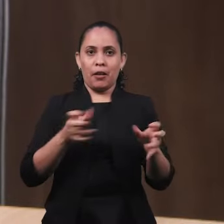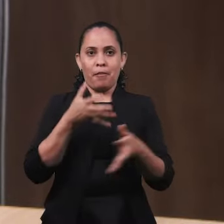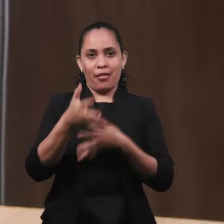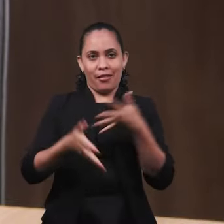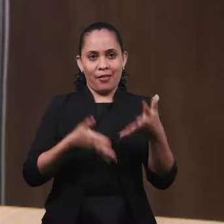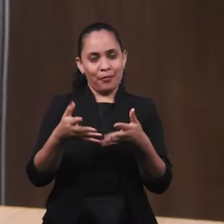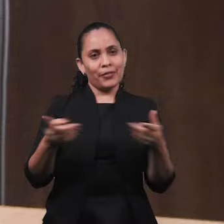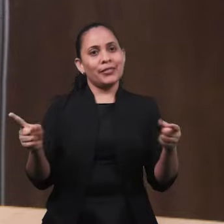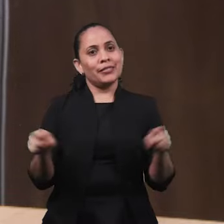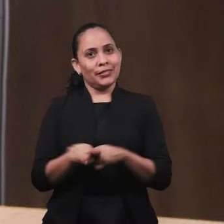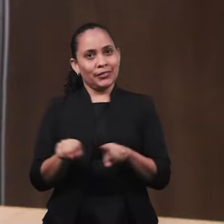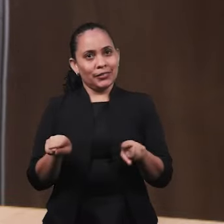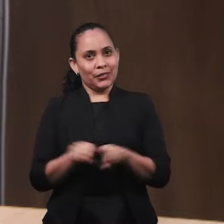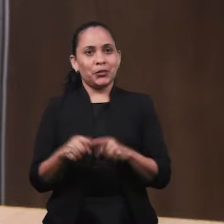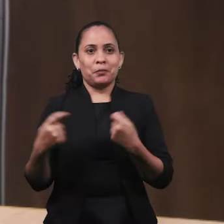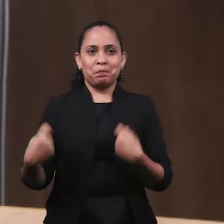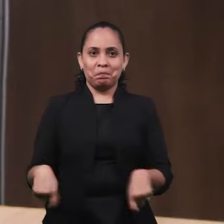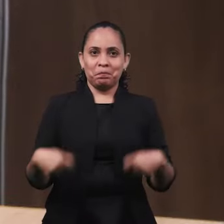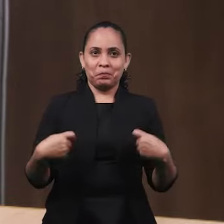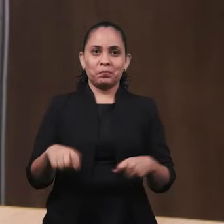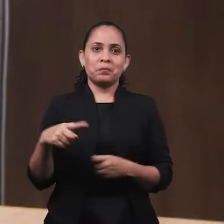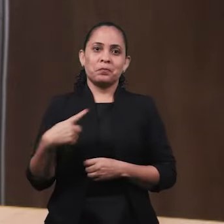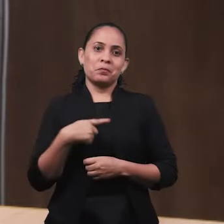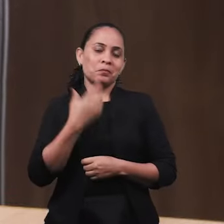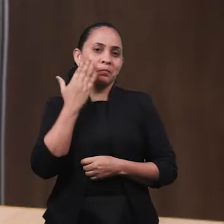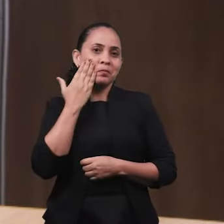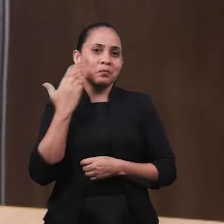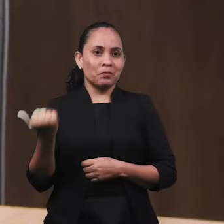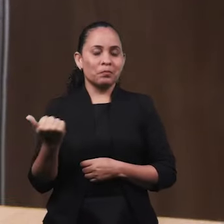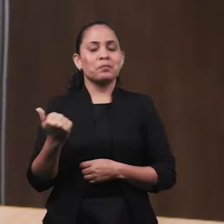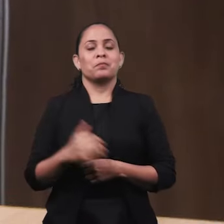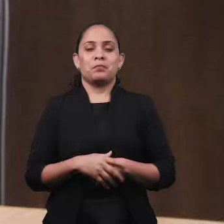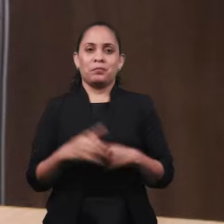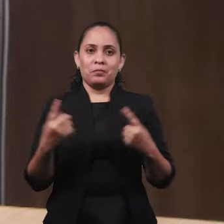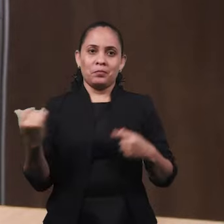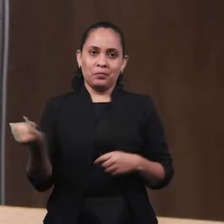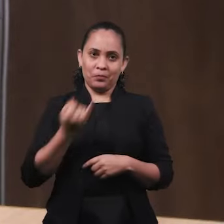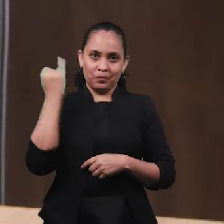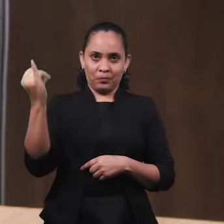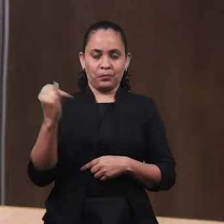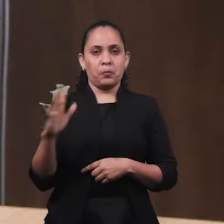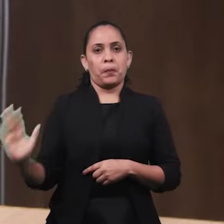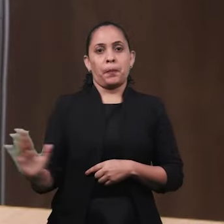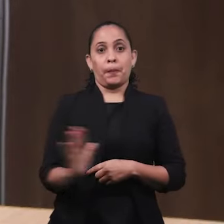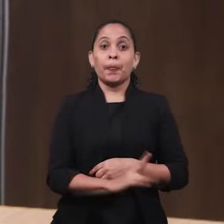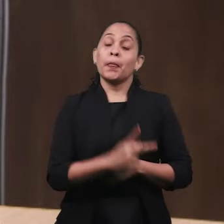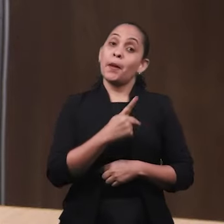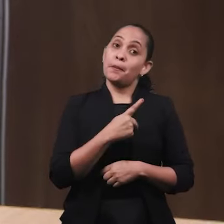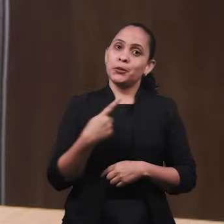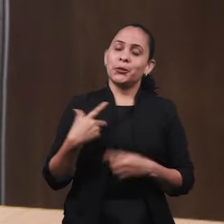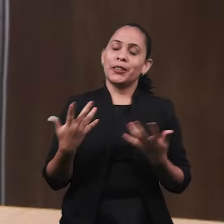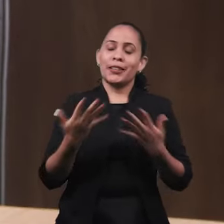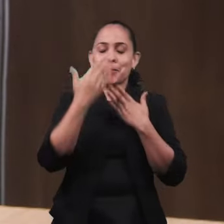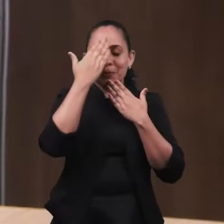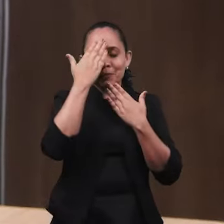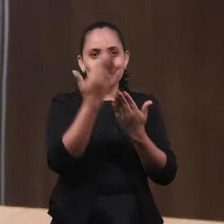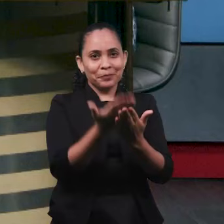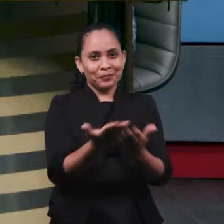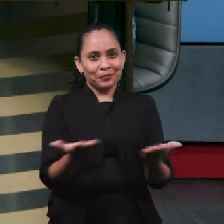tema, Libras e outras, né, necessidades que sabemos que a acessibilidade abrange, não é, pastor? Pastor, nós